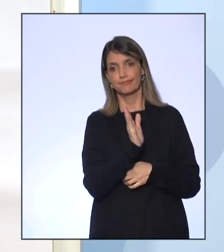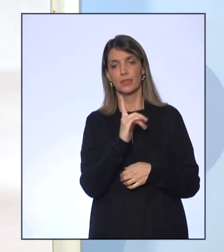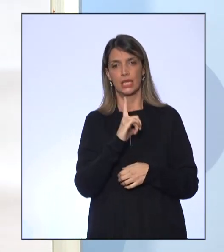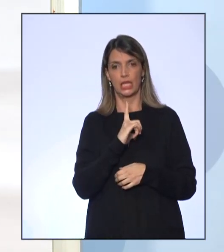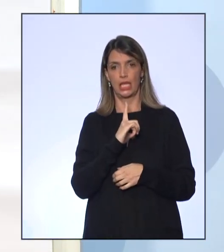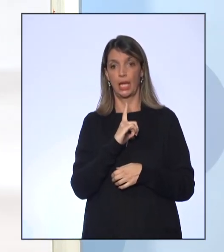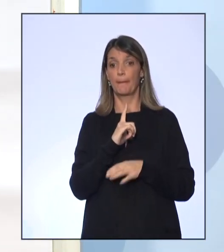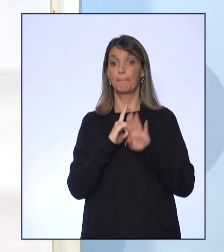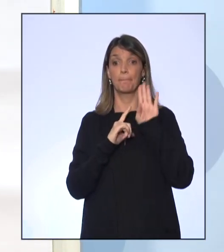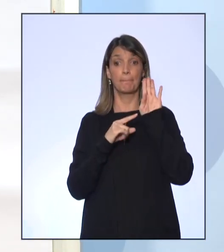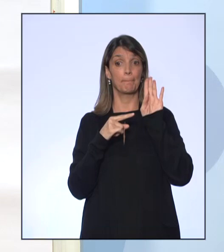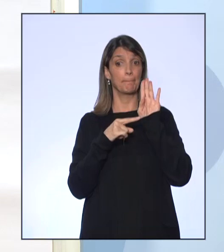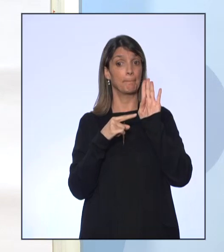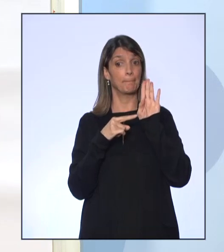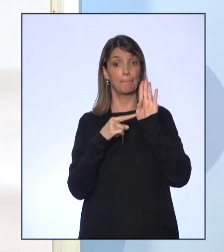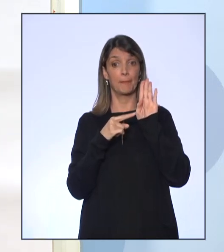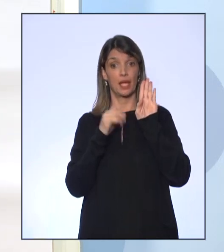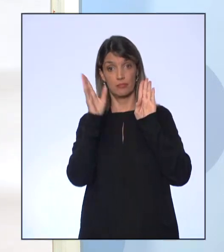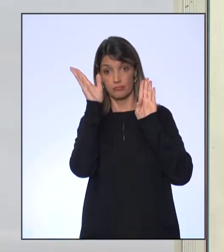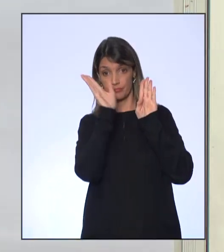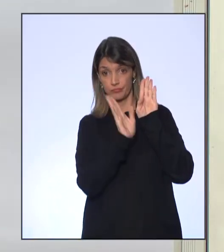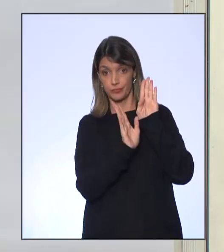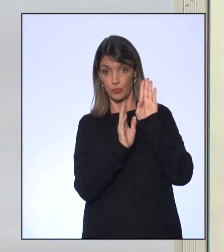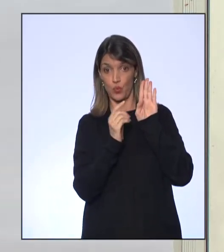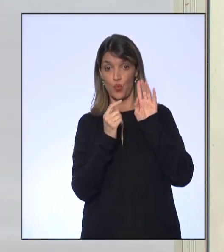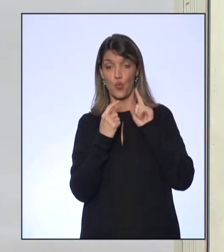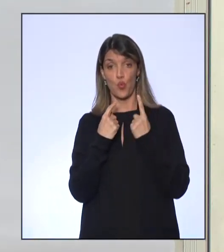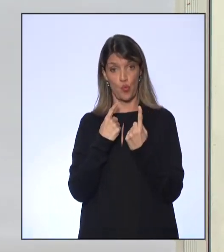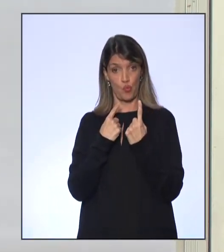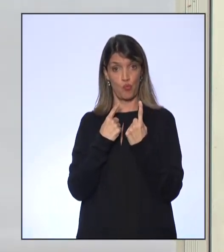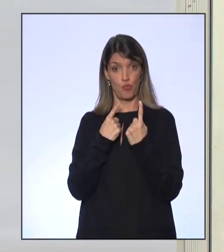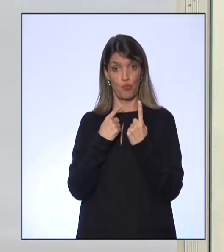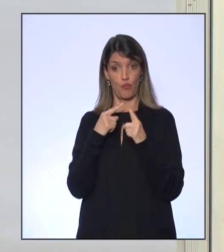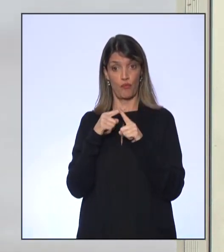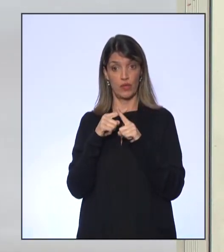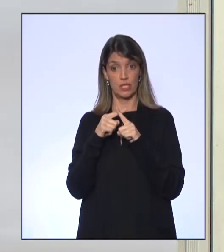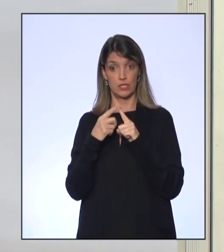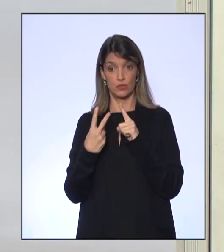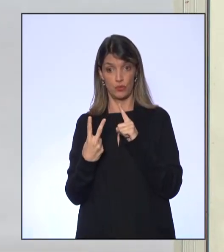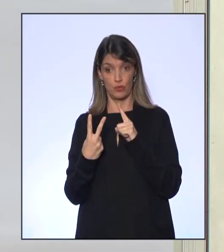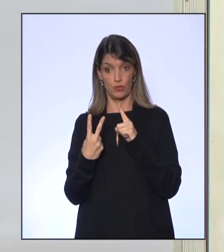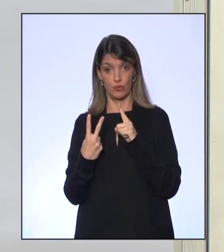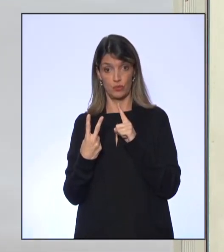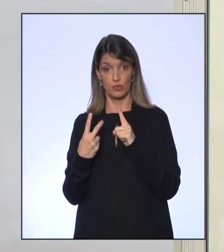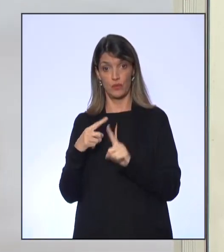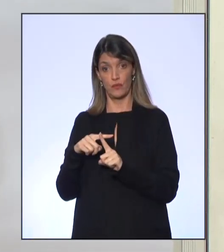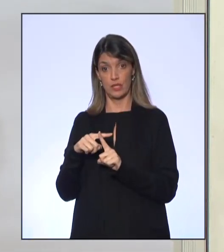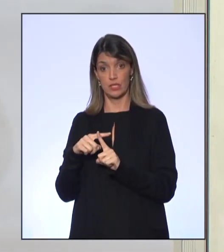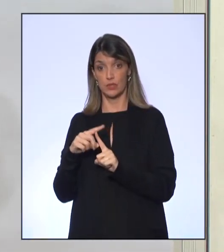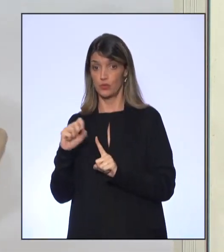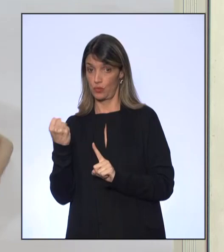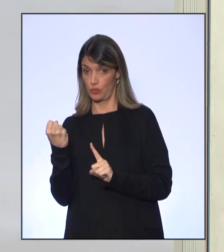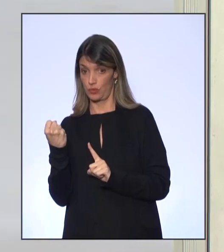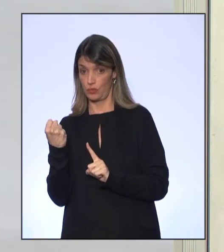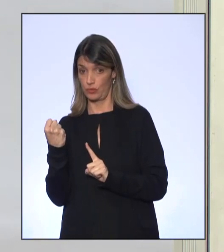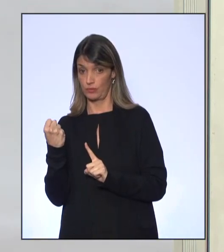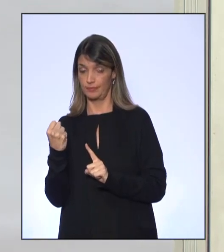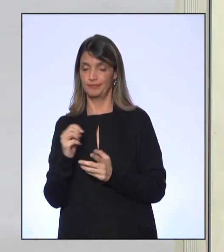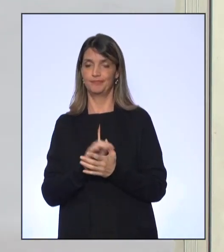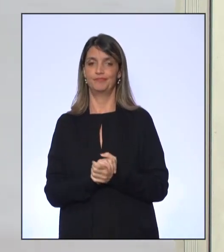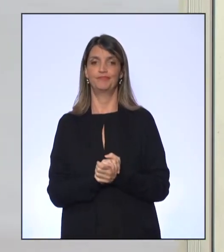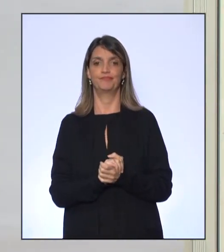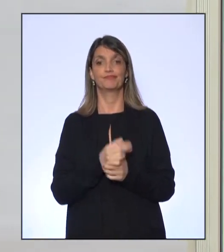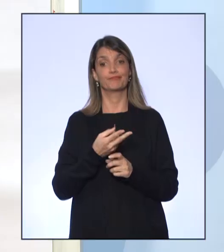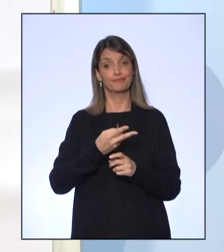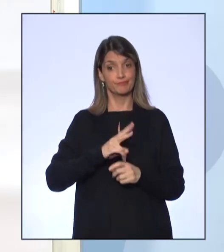B aqui, ó, nessa outra diagonal. 1 vezes 2 vezes 8. Aí eu